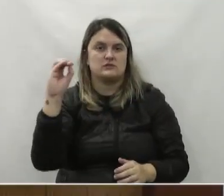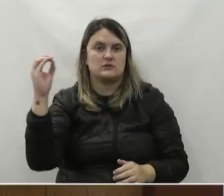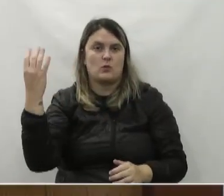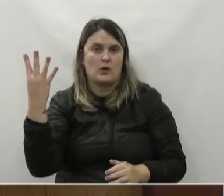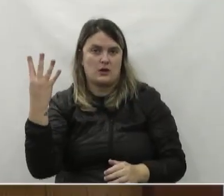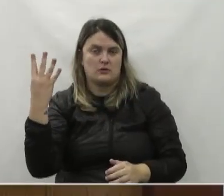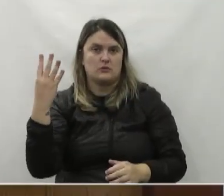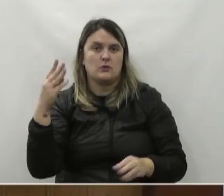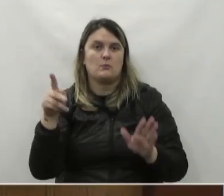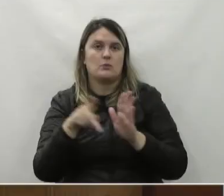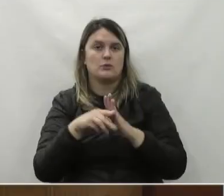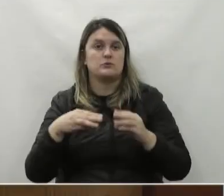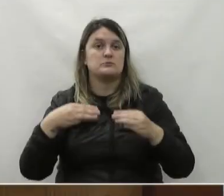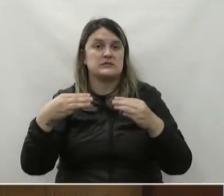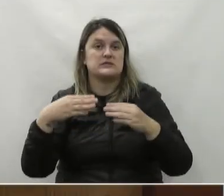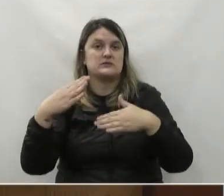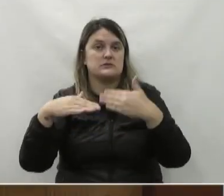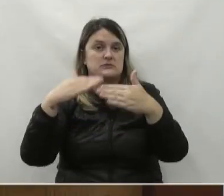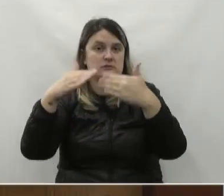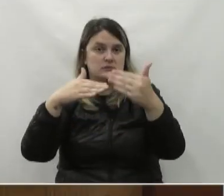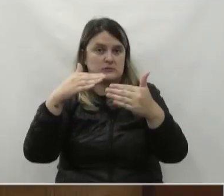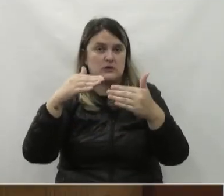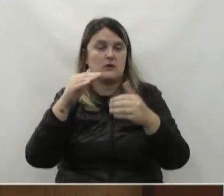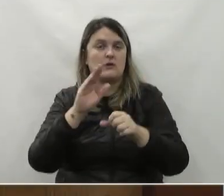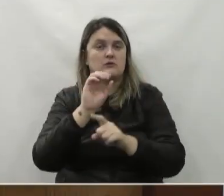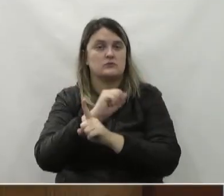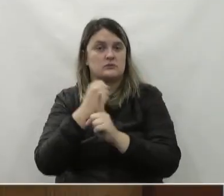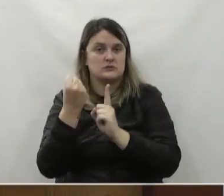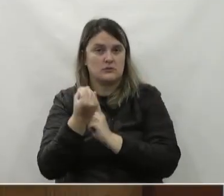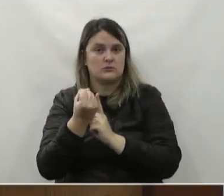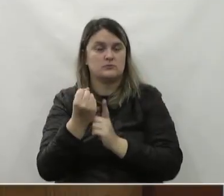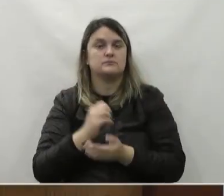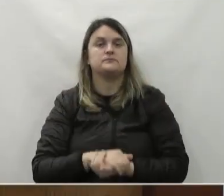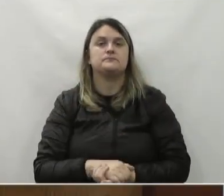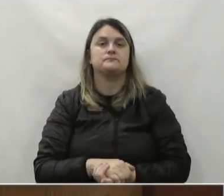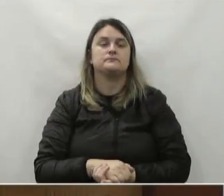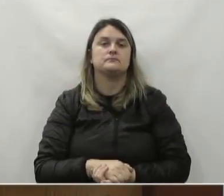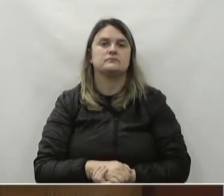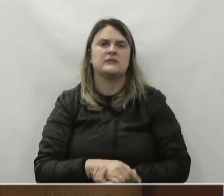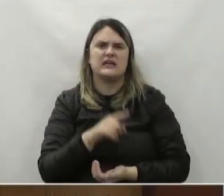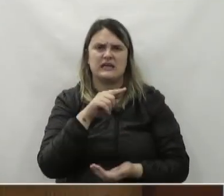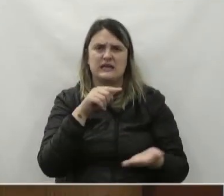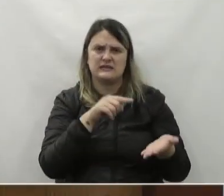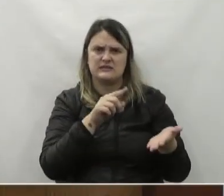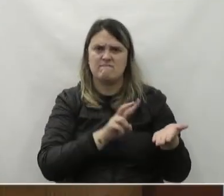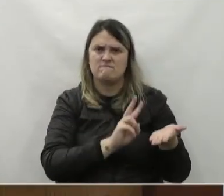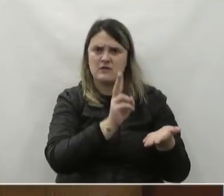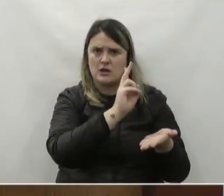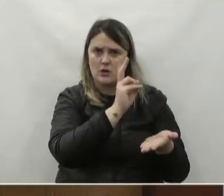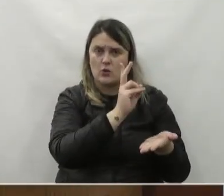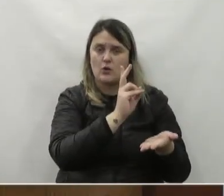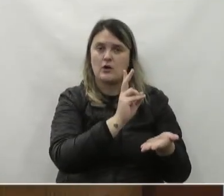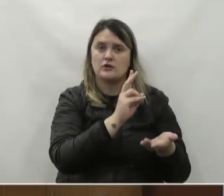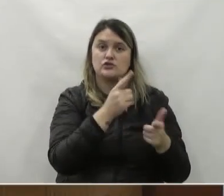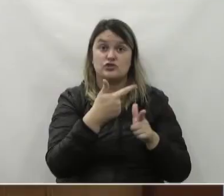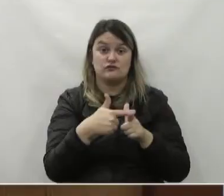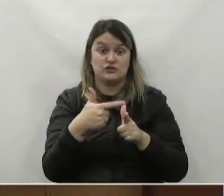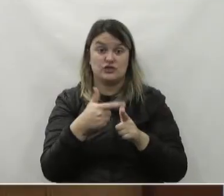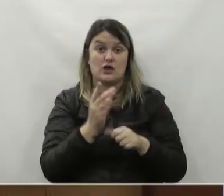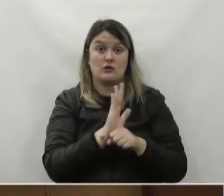3041-0004, do Ministério do Desenvolvimento e Assistência Social. E esses recursos vieram para atender algumas entidades,